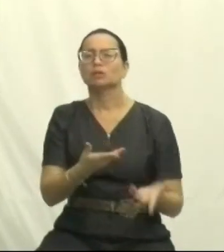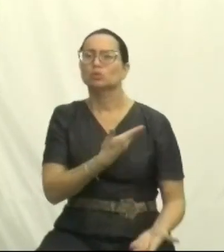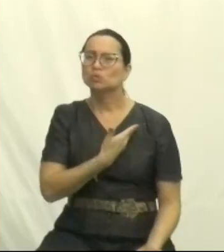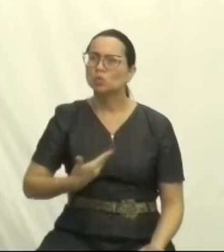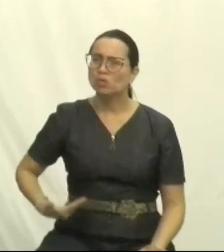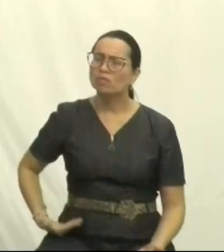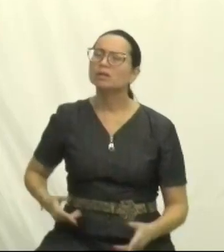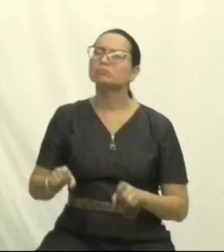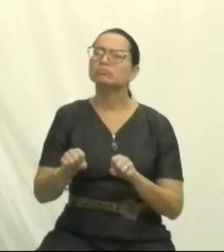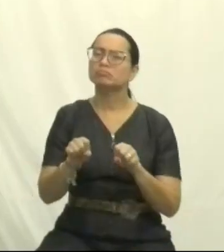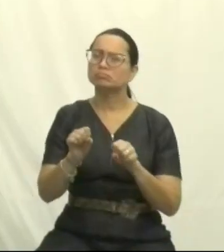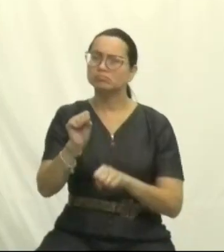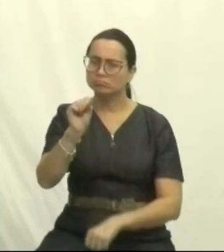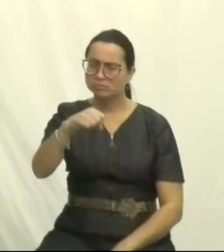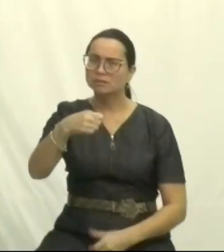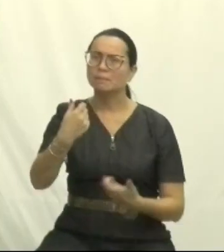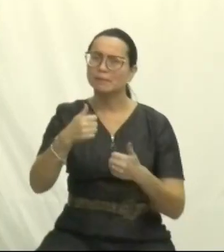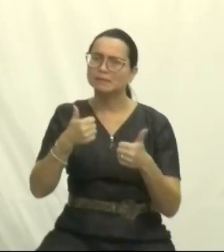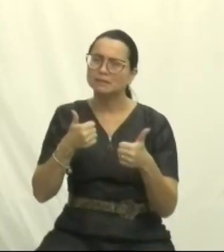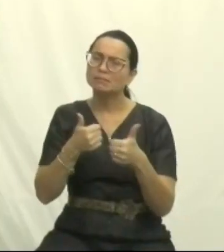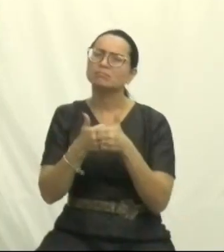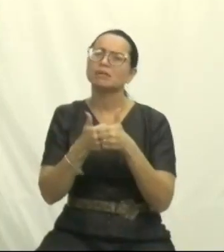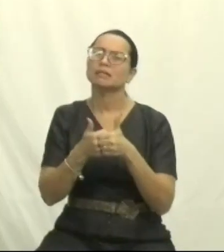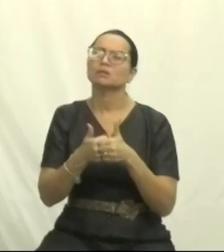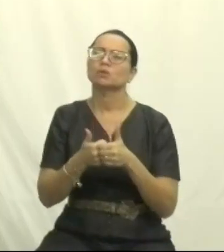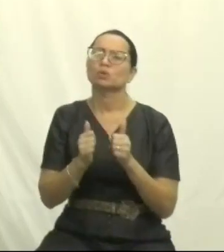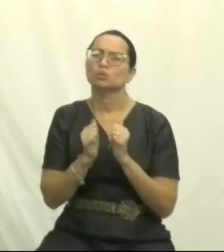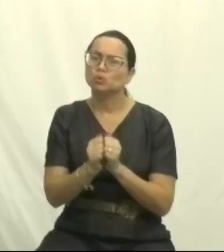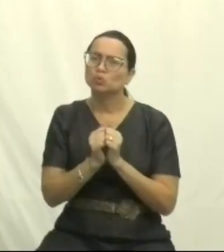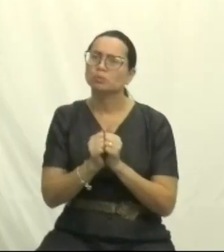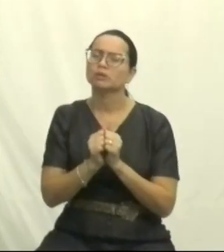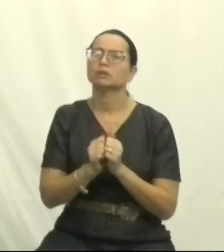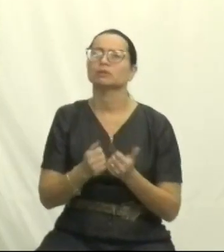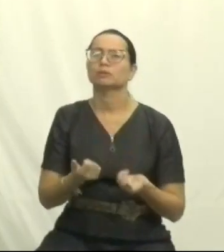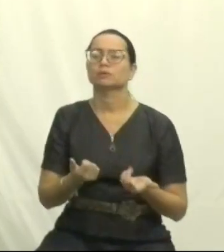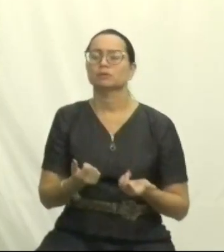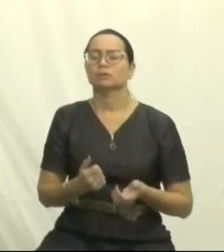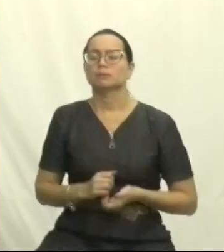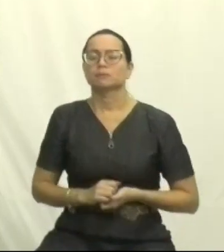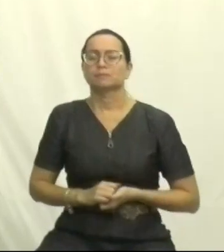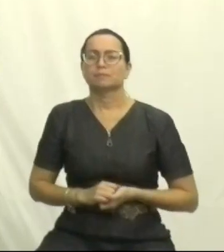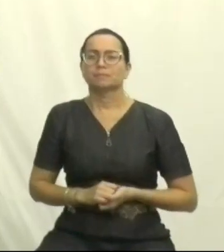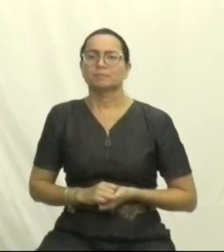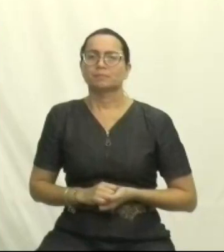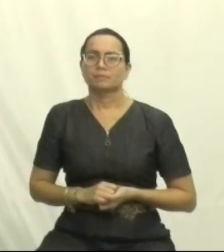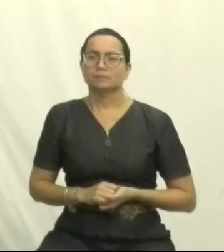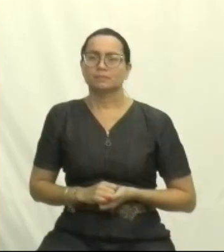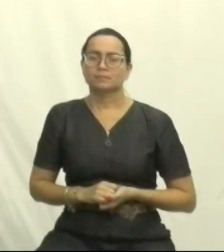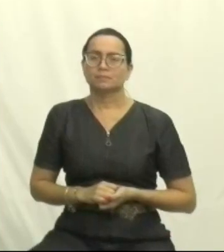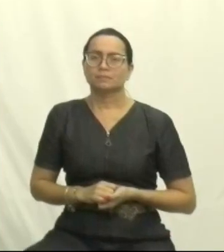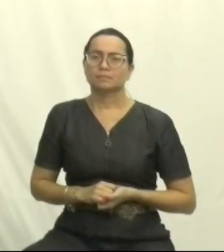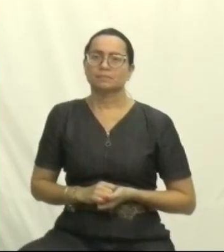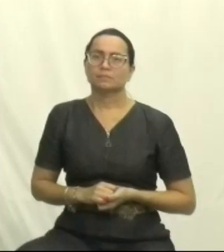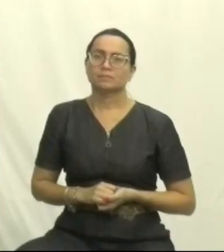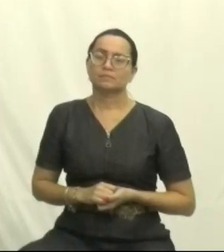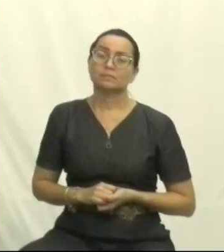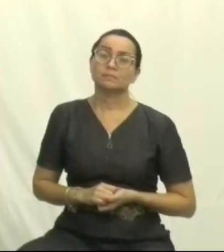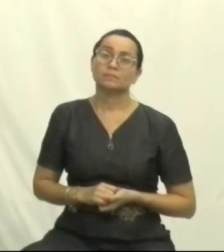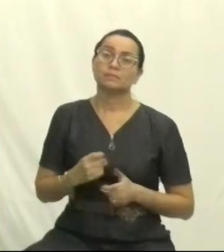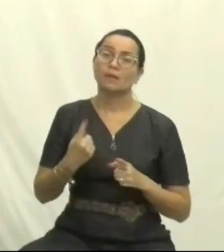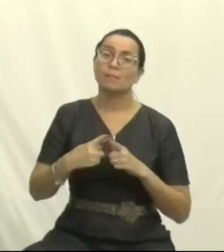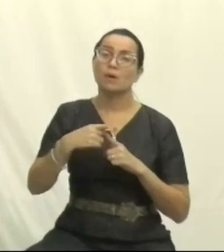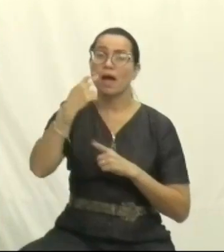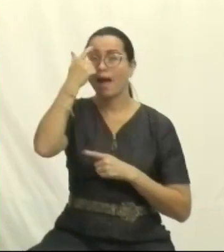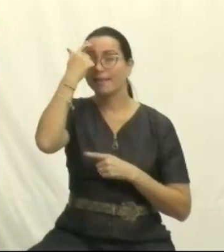municipais, com certeza o nosso cliente lá no final ele vai ganhar muito, né? Porque a ideia é